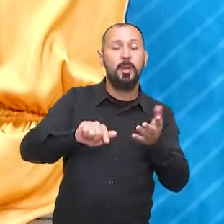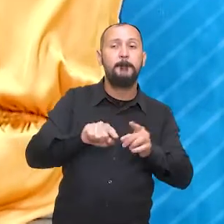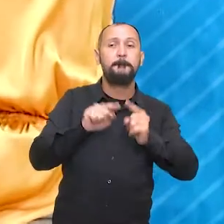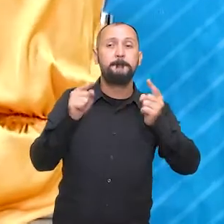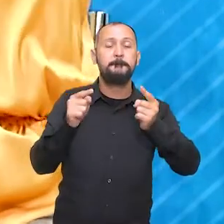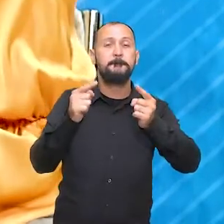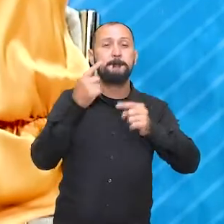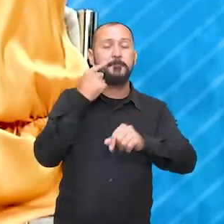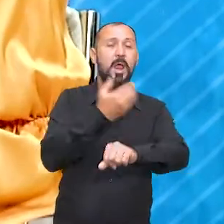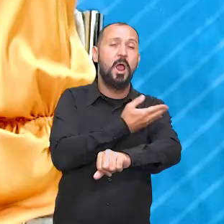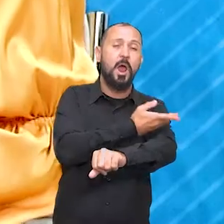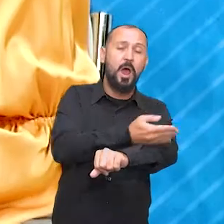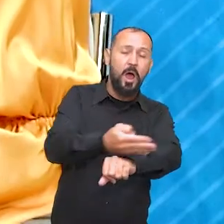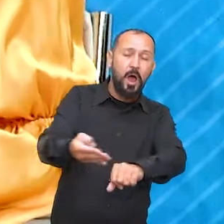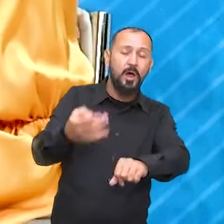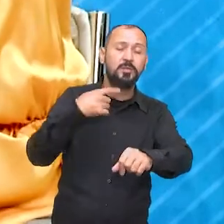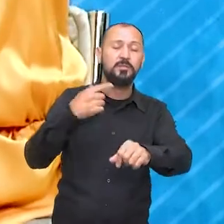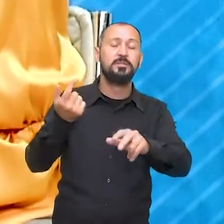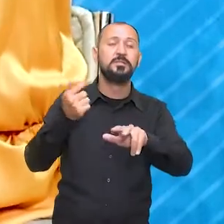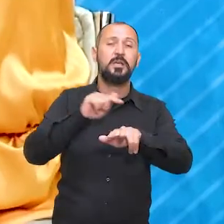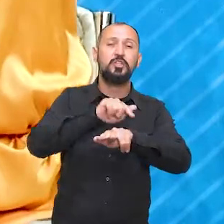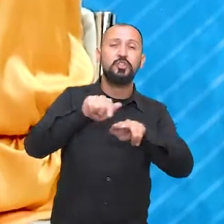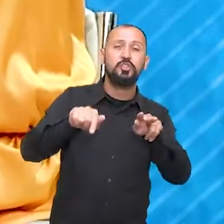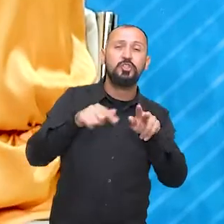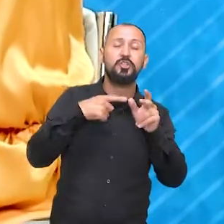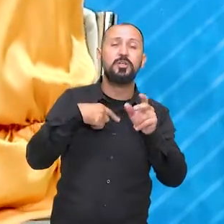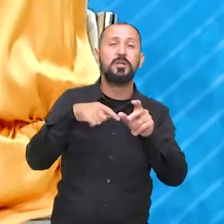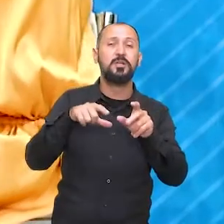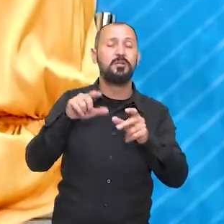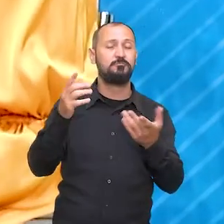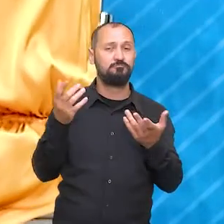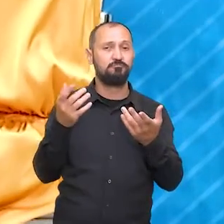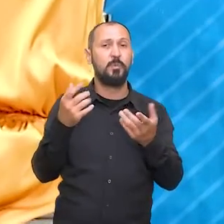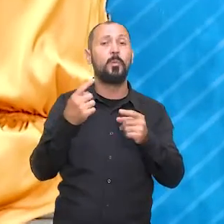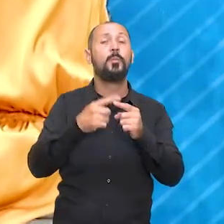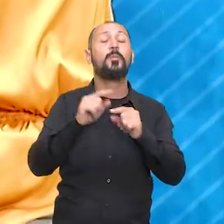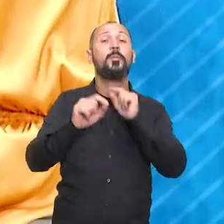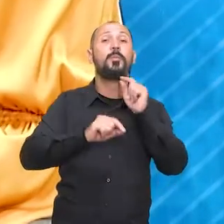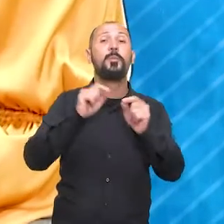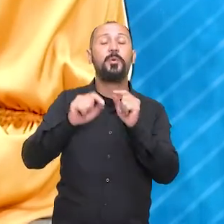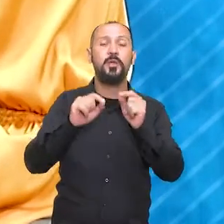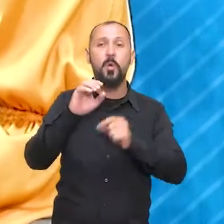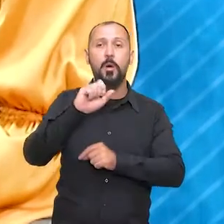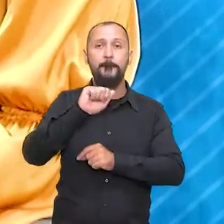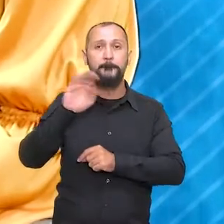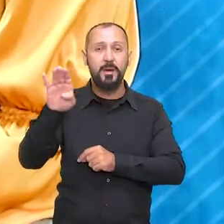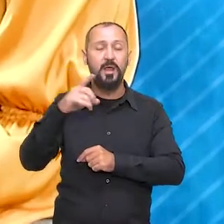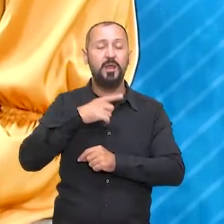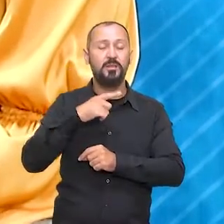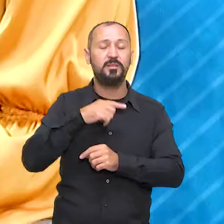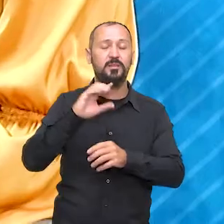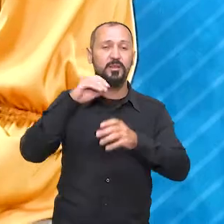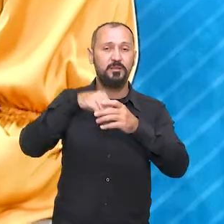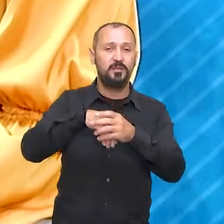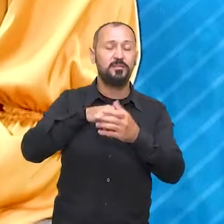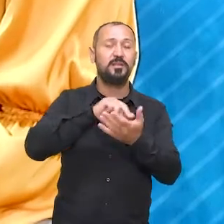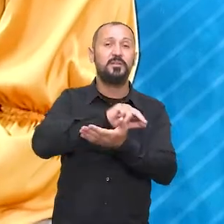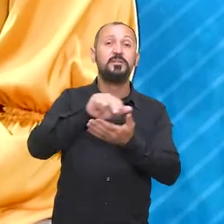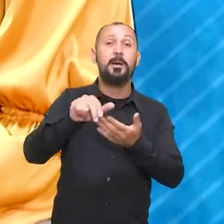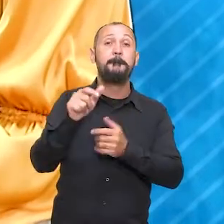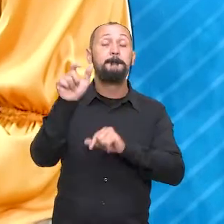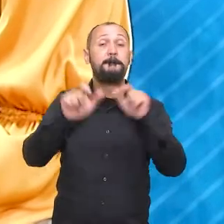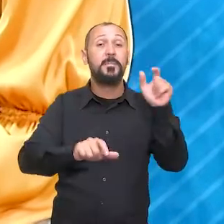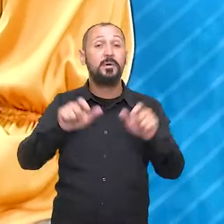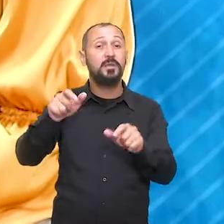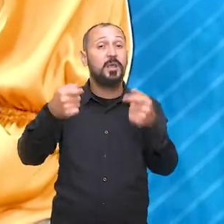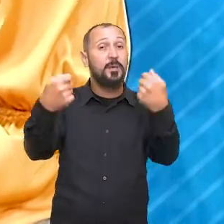gênero, mas de raça, de orientação sexual, porque afinal de contas a advocacia também não é feita só de homens e mulheres, né? Existem